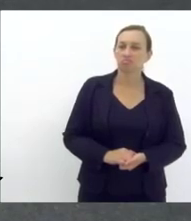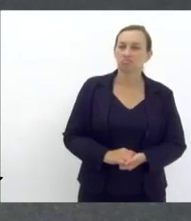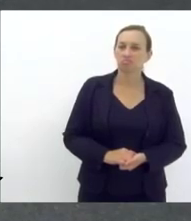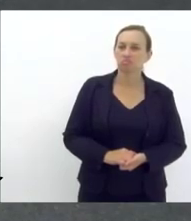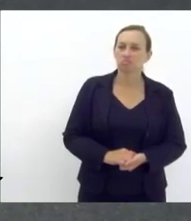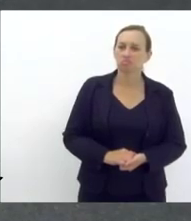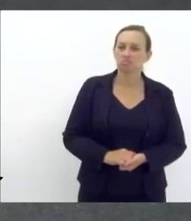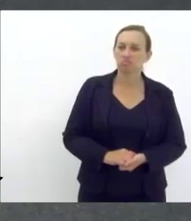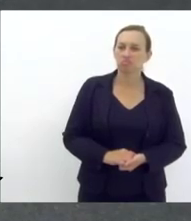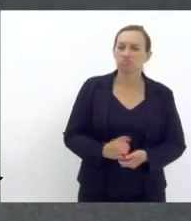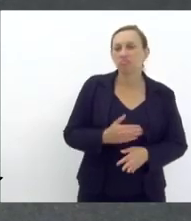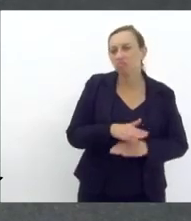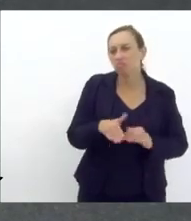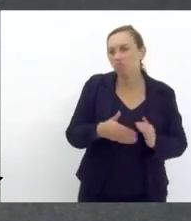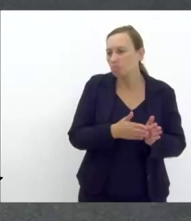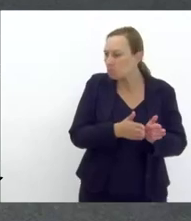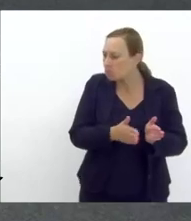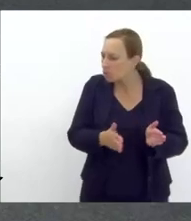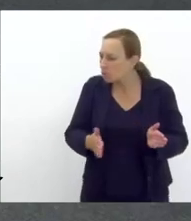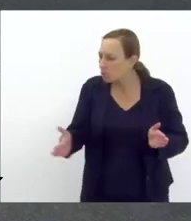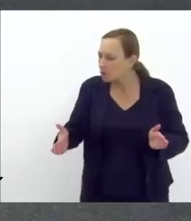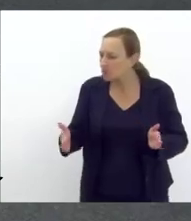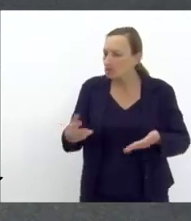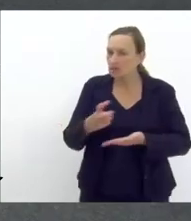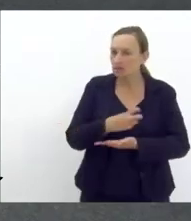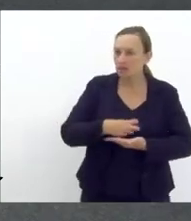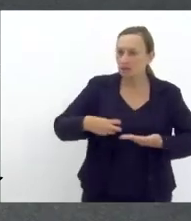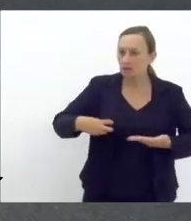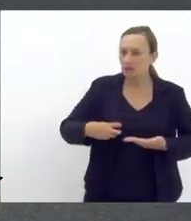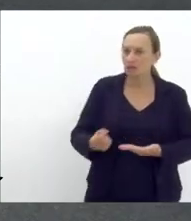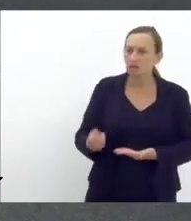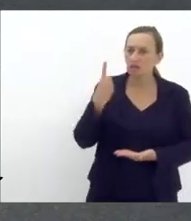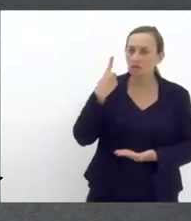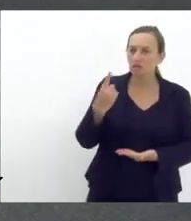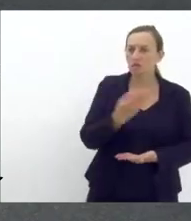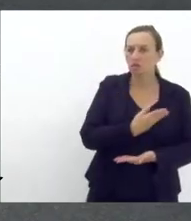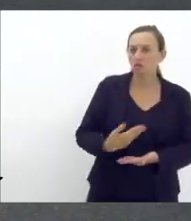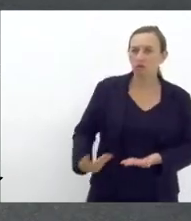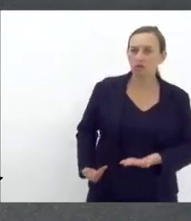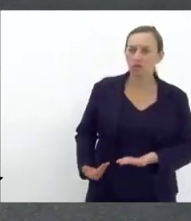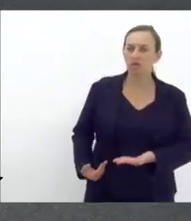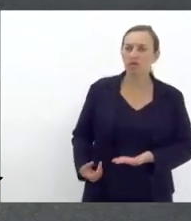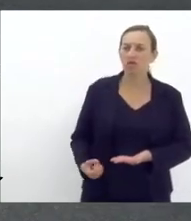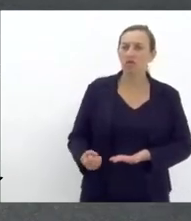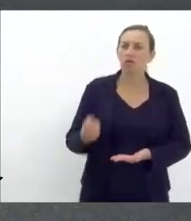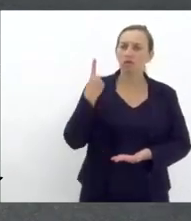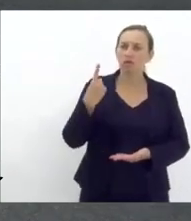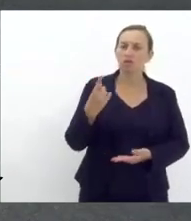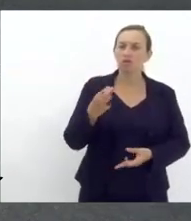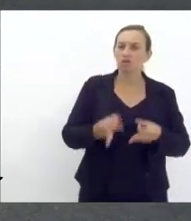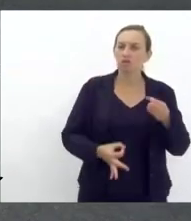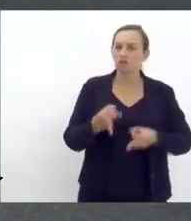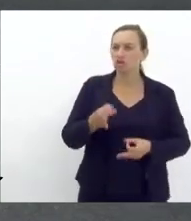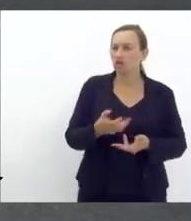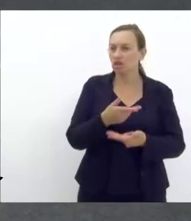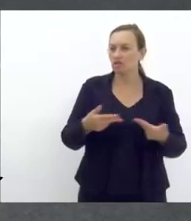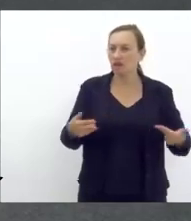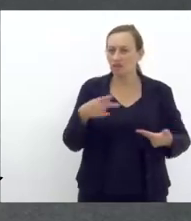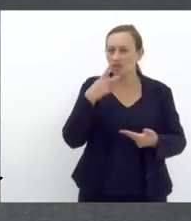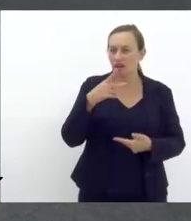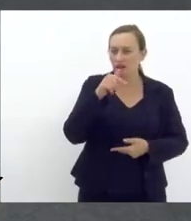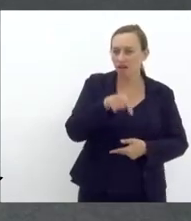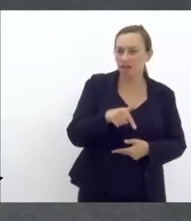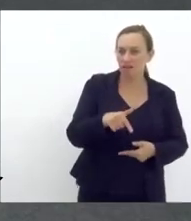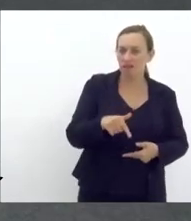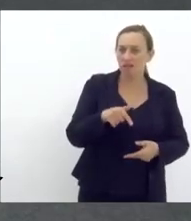todo o processo de impeachment do ex-governador do ex-juiz que muitos aqui defenderam fizeram a sua campanha